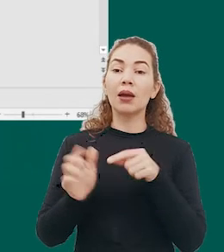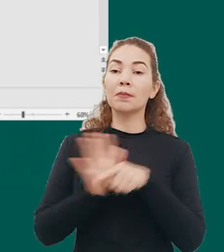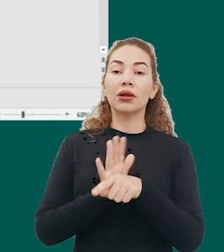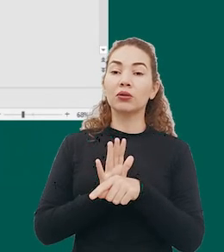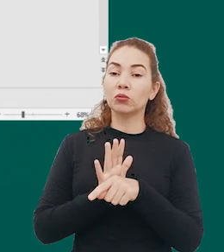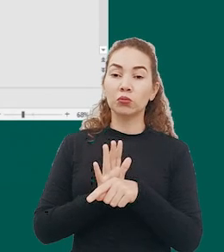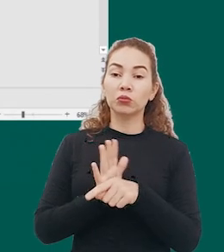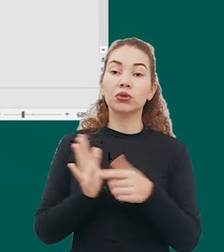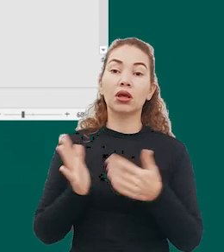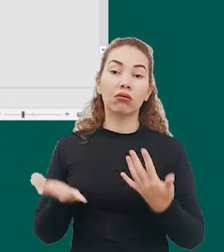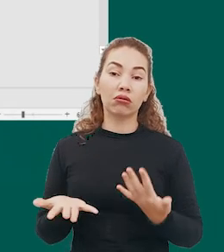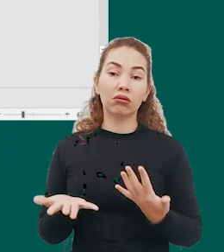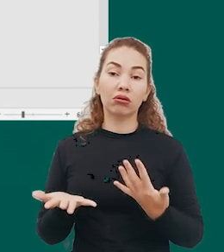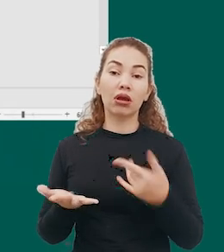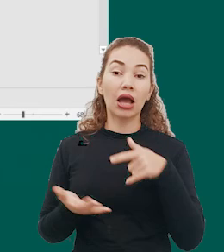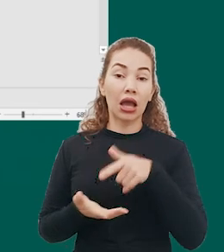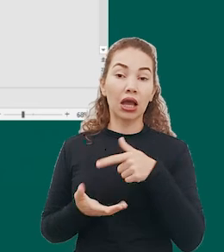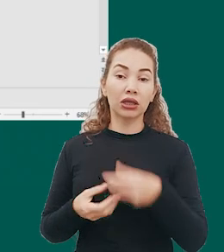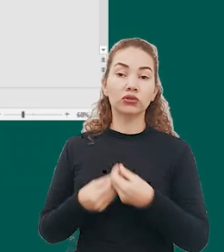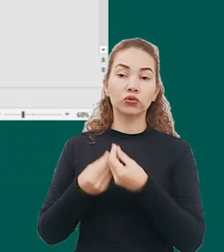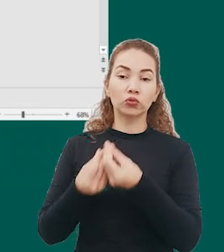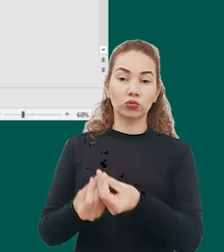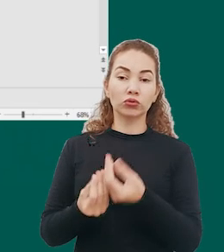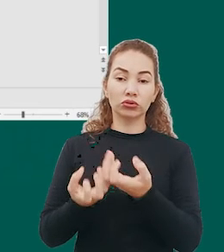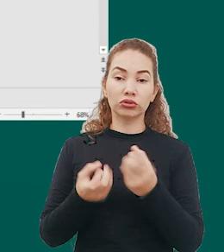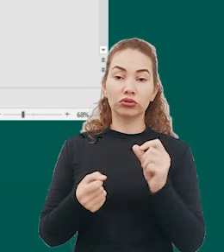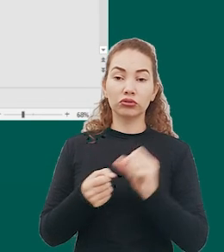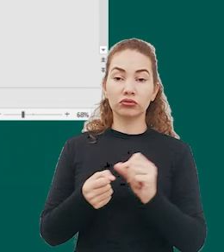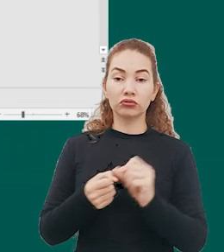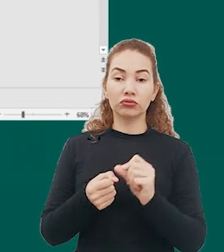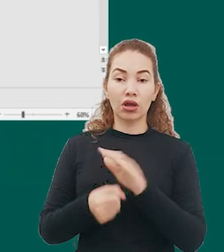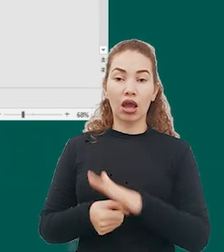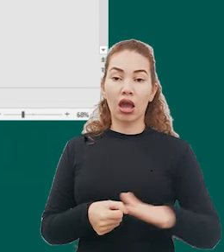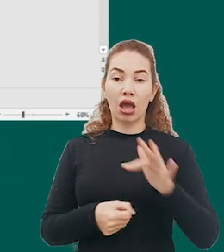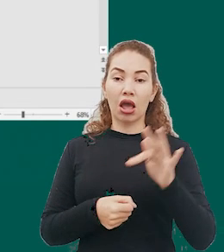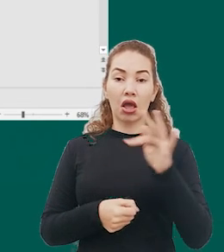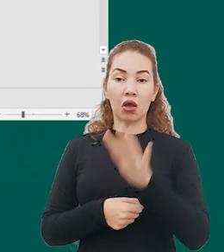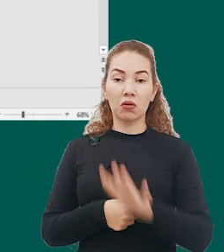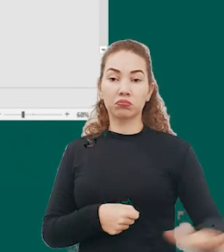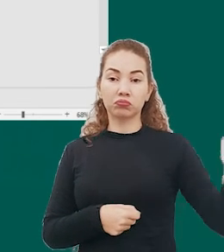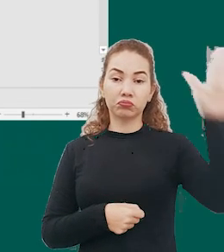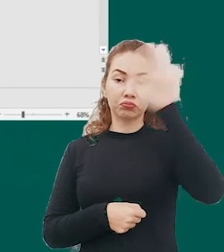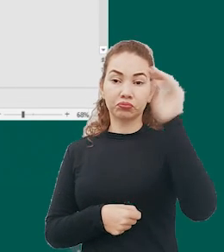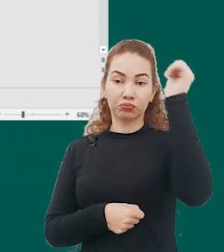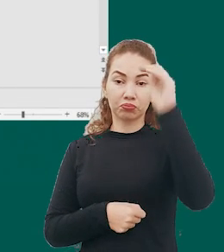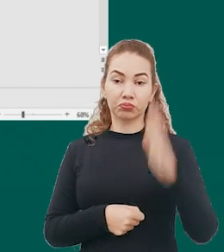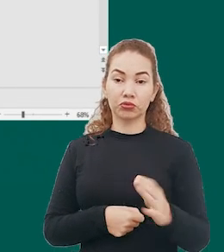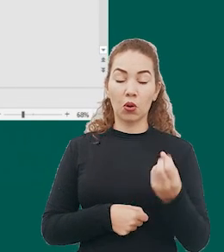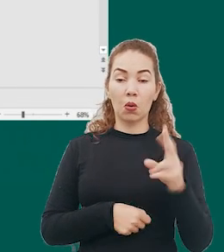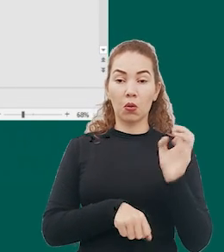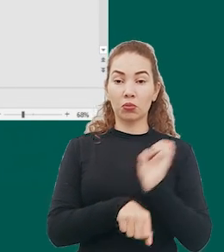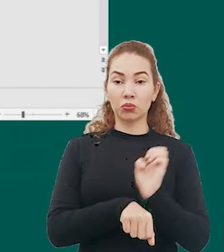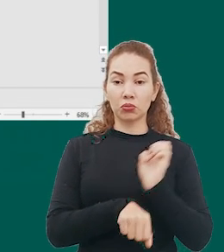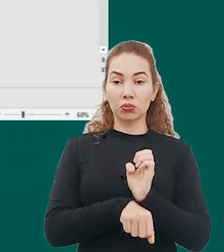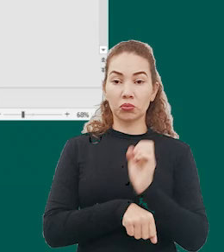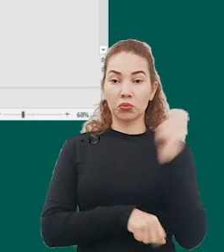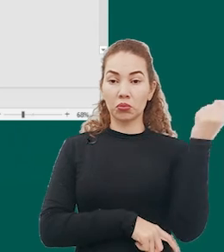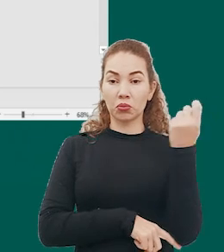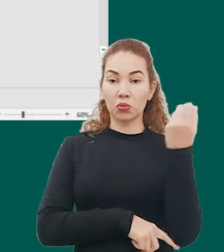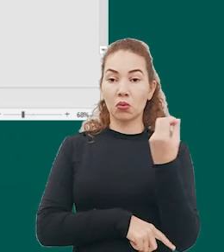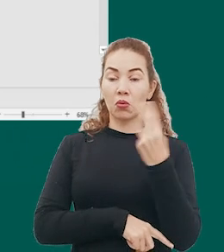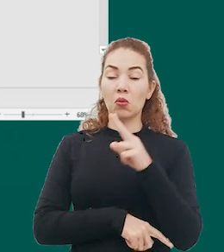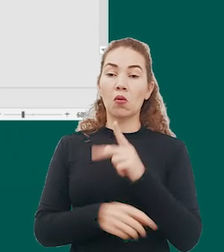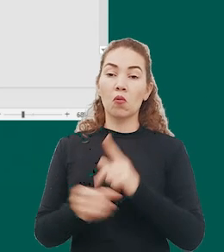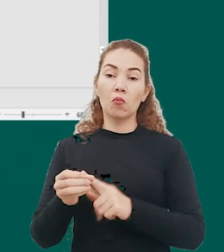perguntar: essa doação você quer fazer a nível federal, a nível estadual ou a nível